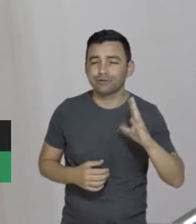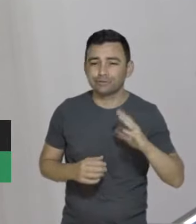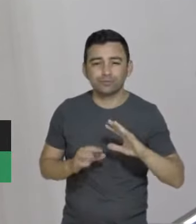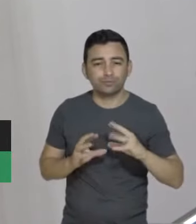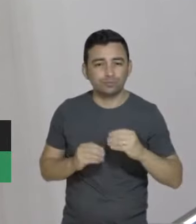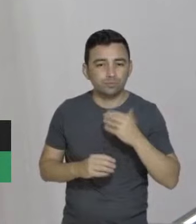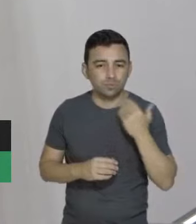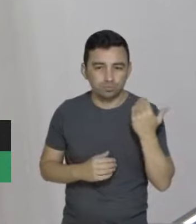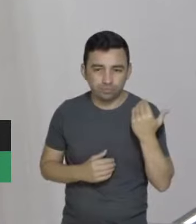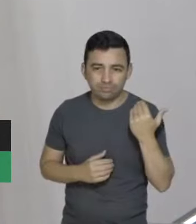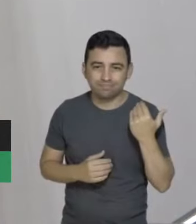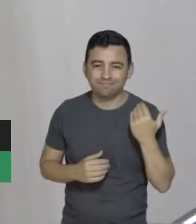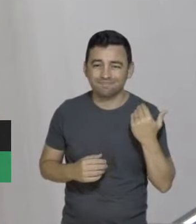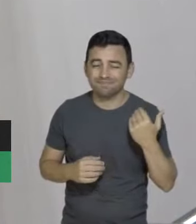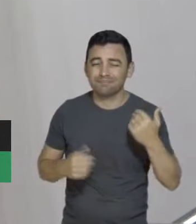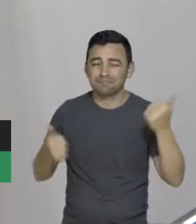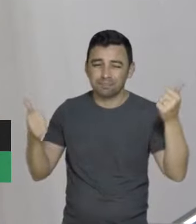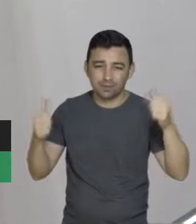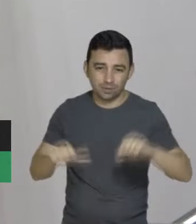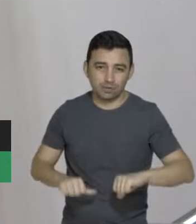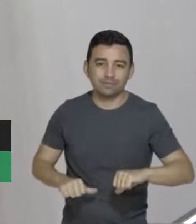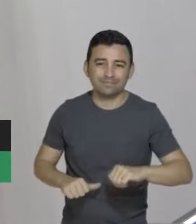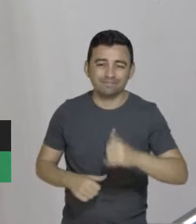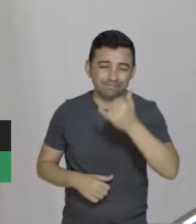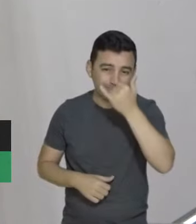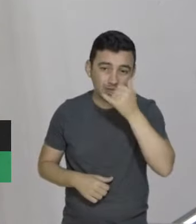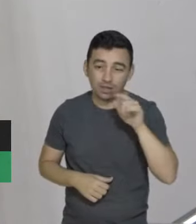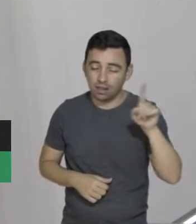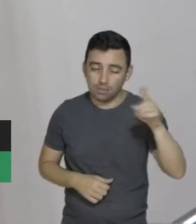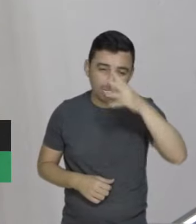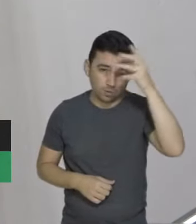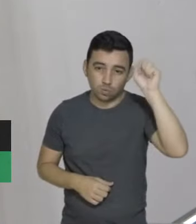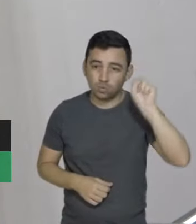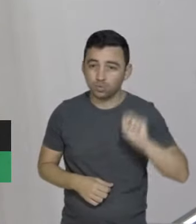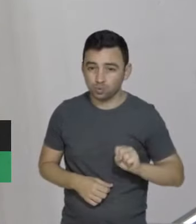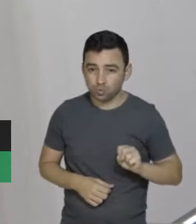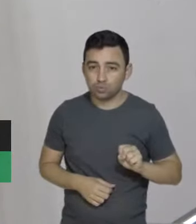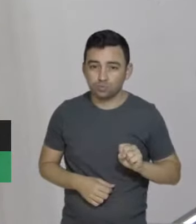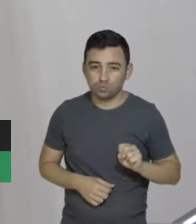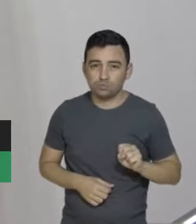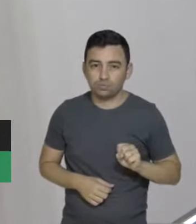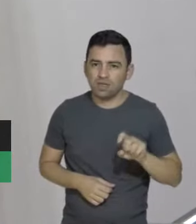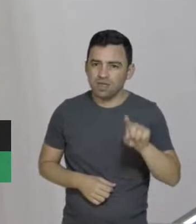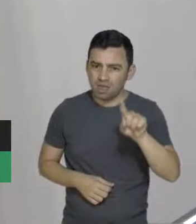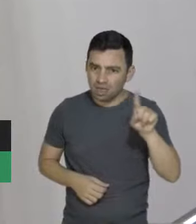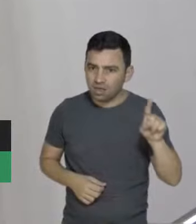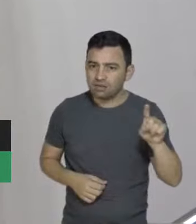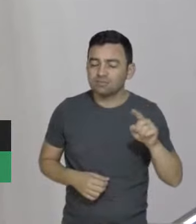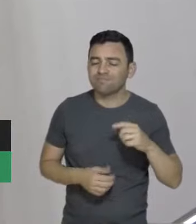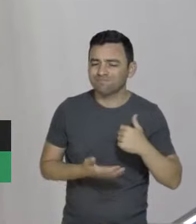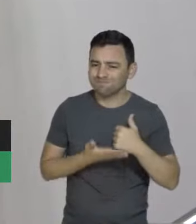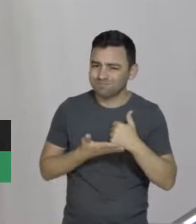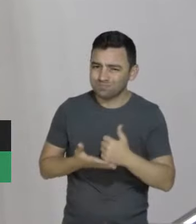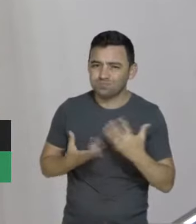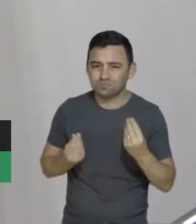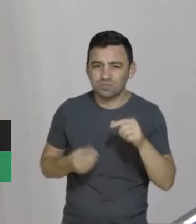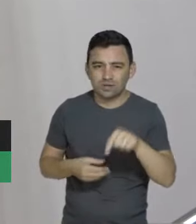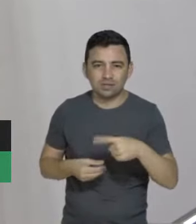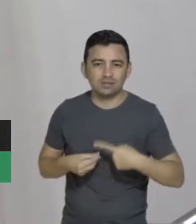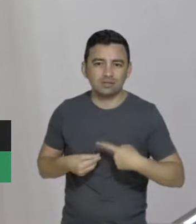Uma tragédia muito grande no Mato Grosso do Sul. Gente que investiram muito na nossa cidade e foram